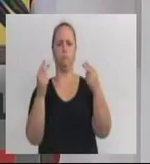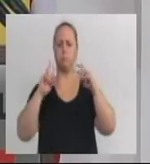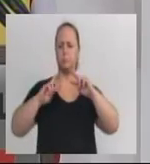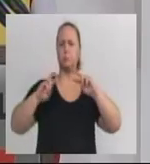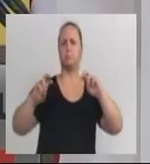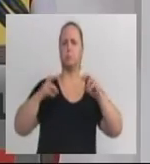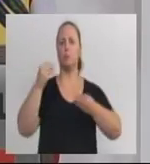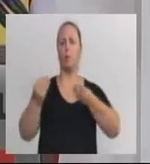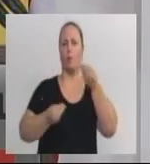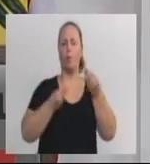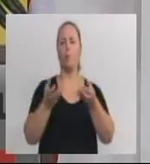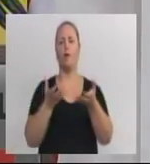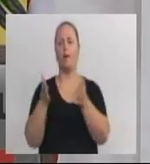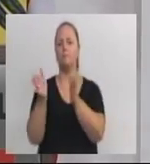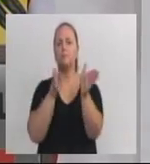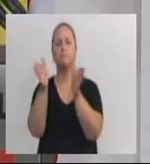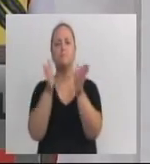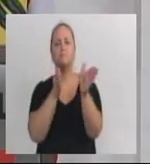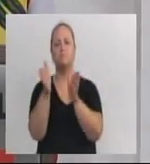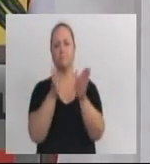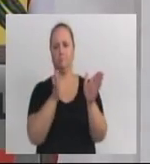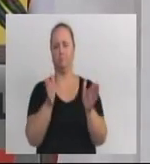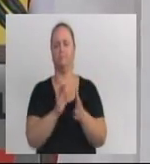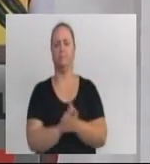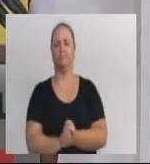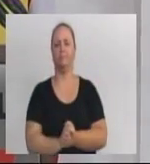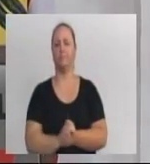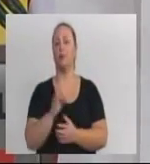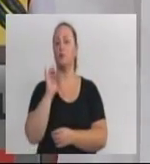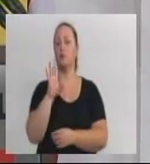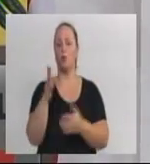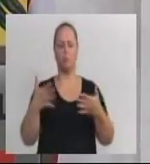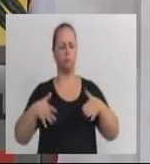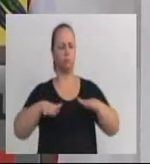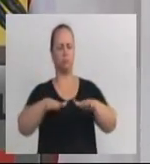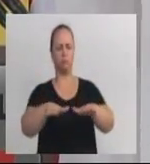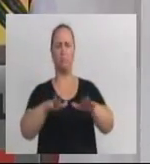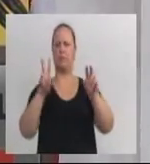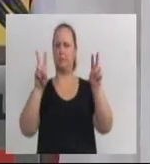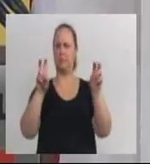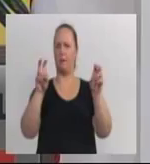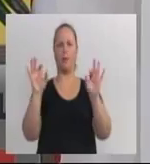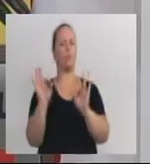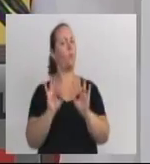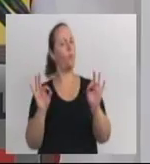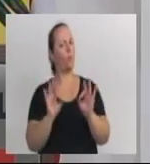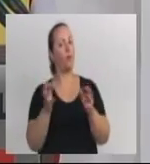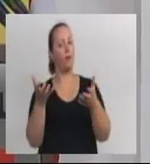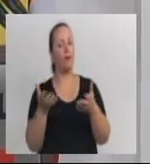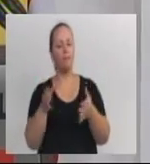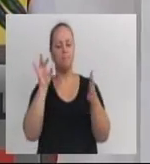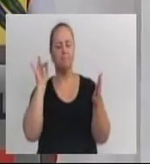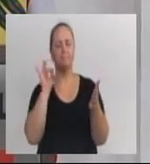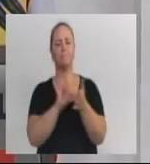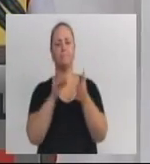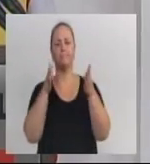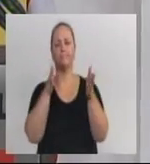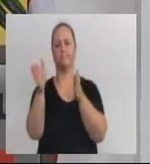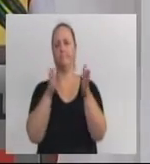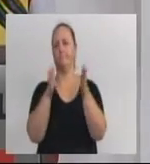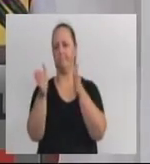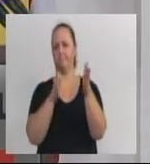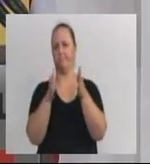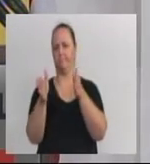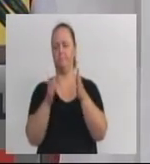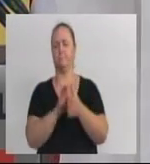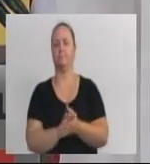ter acessibilidade, não apenas falar de inclusão, mas nós queremos ter